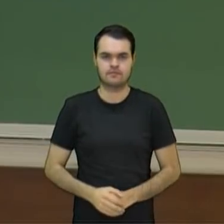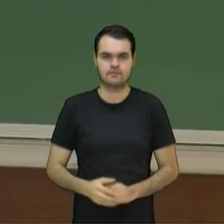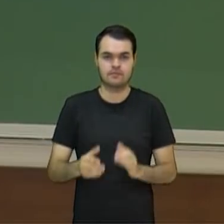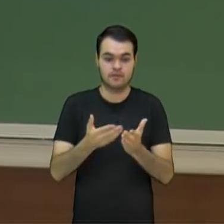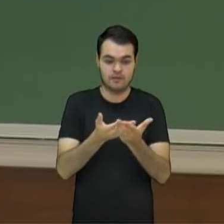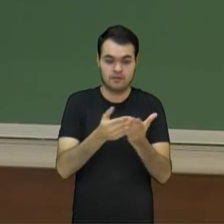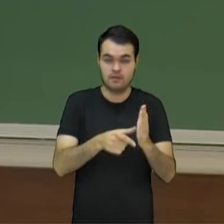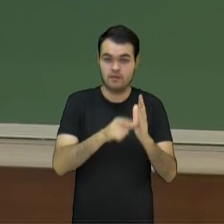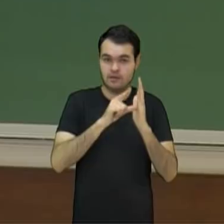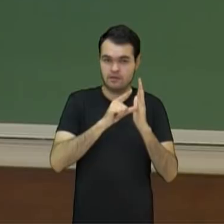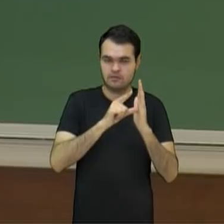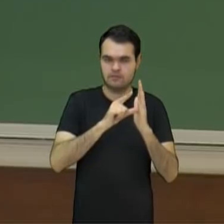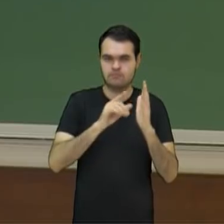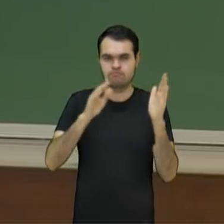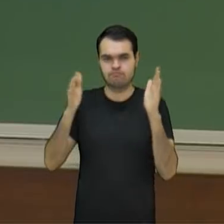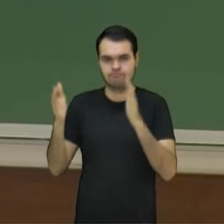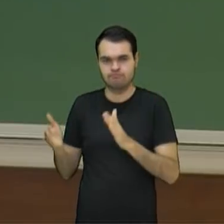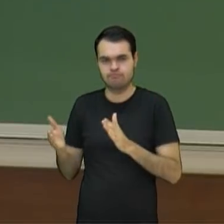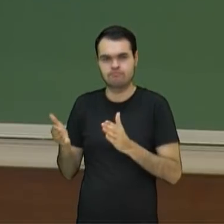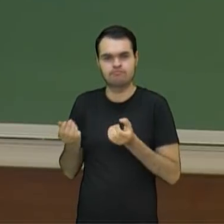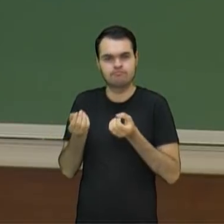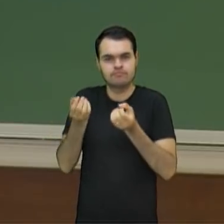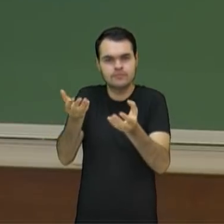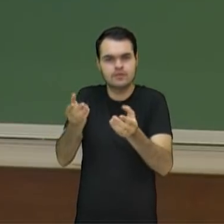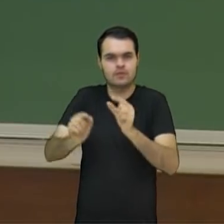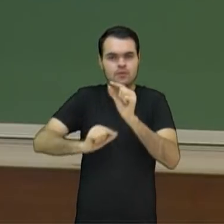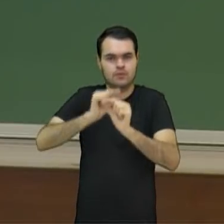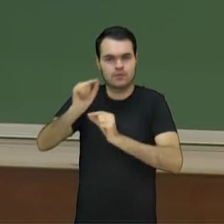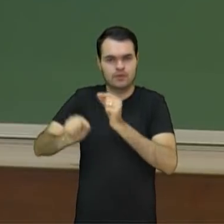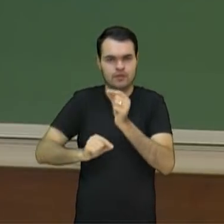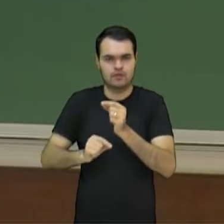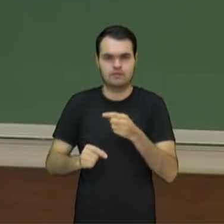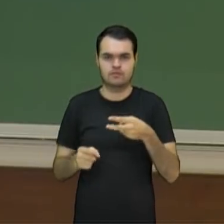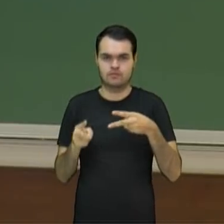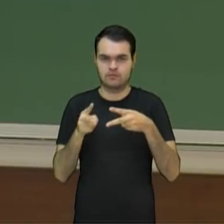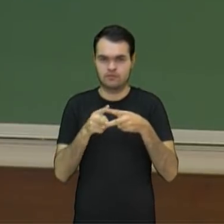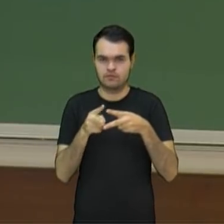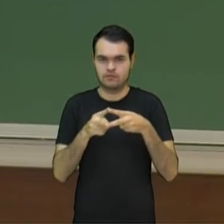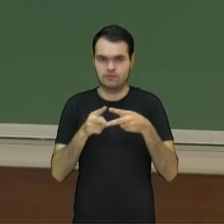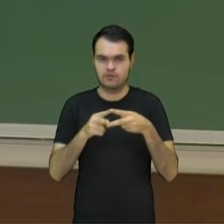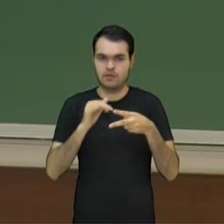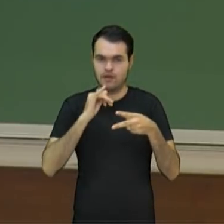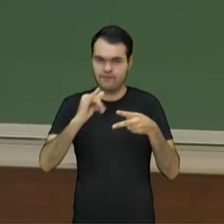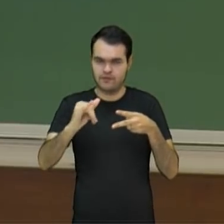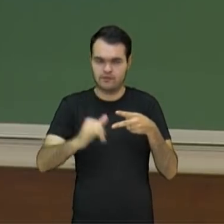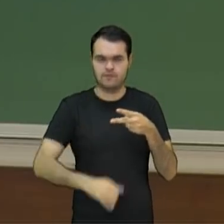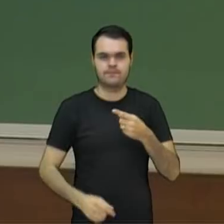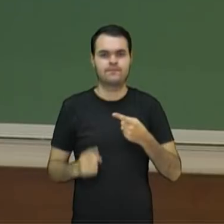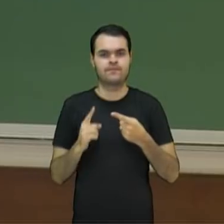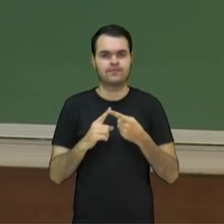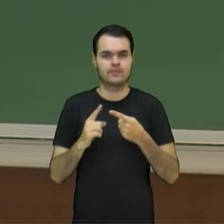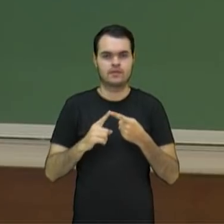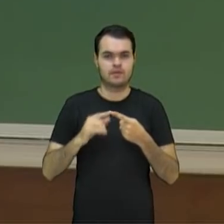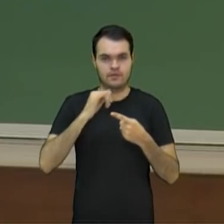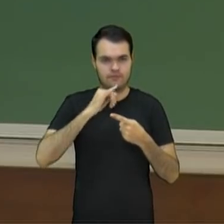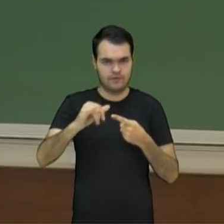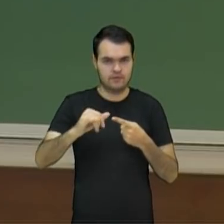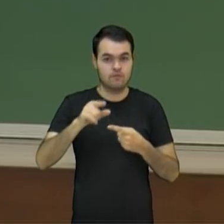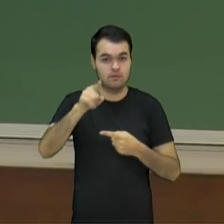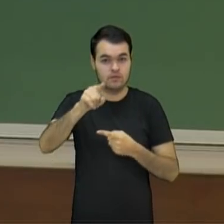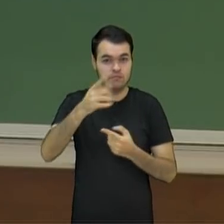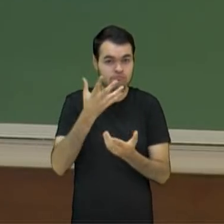a aula, gostaria de oferecer para vocês dois avisos. O primeiro, para você registrar